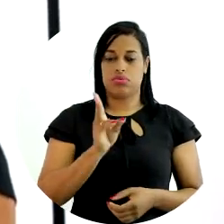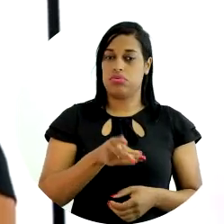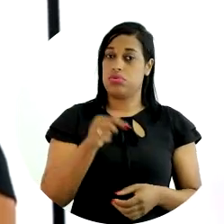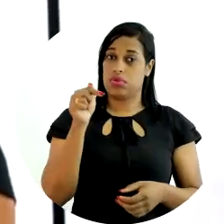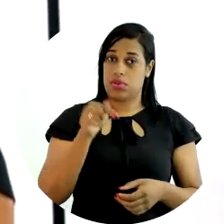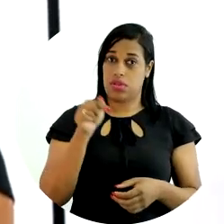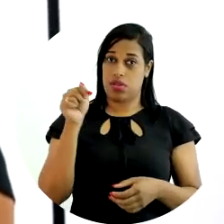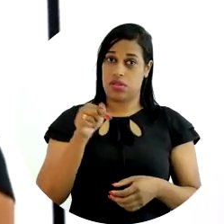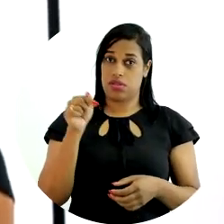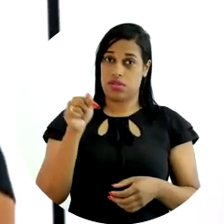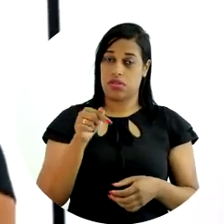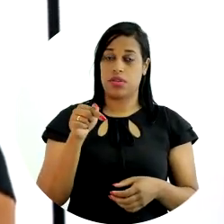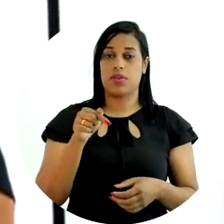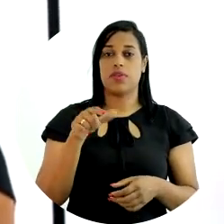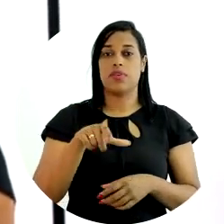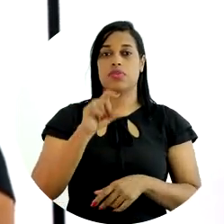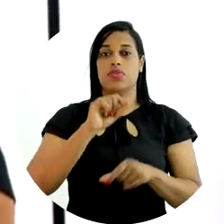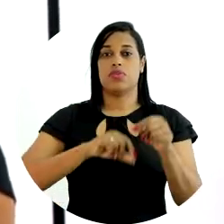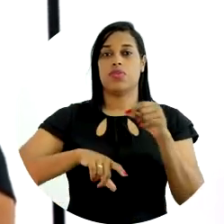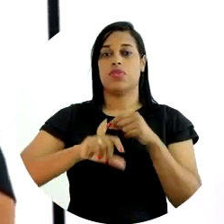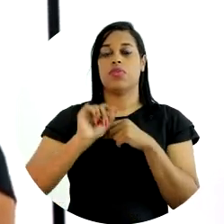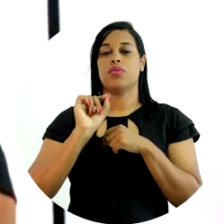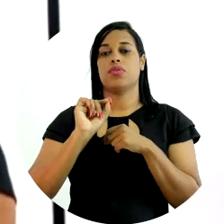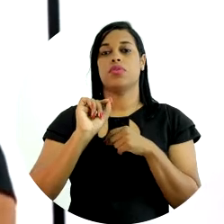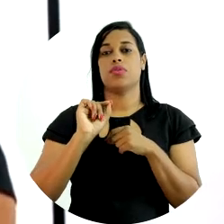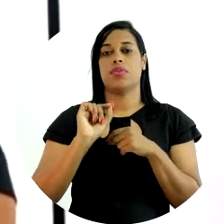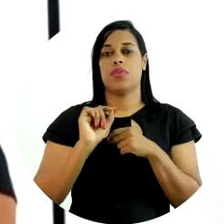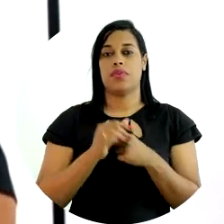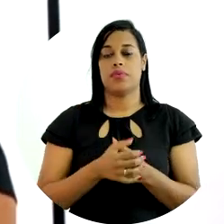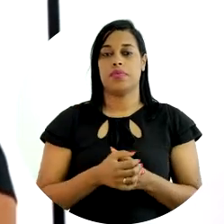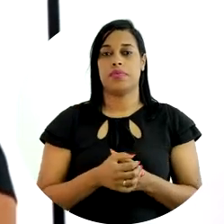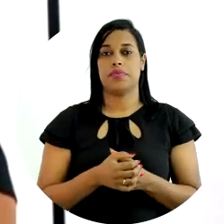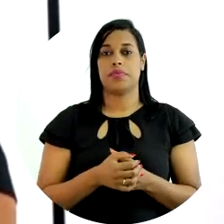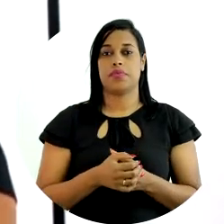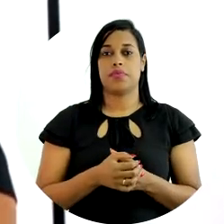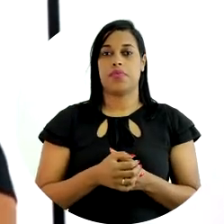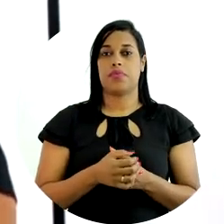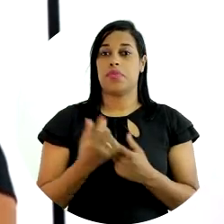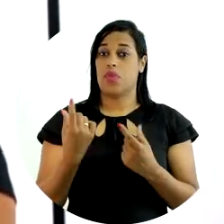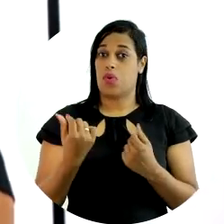Então, nesse momento, nessa época, foi definido que o